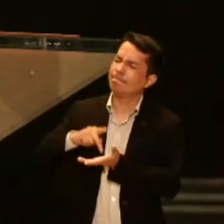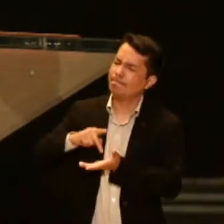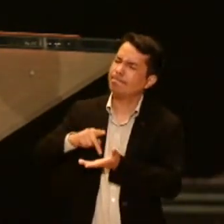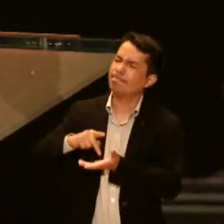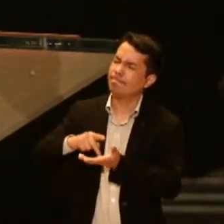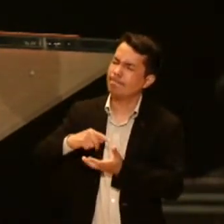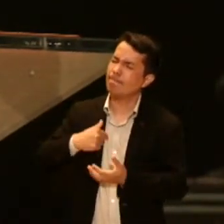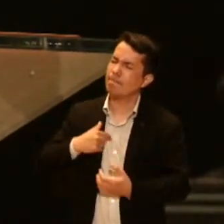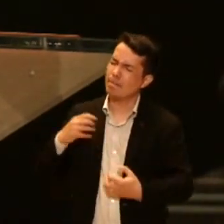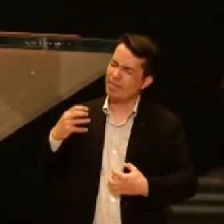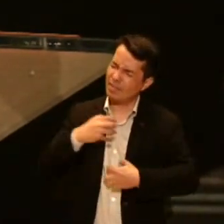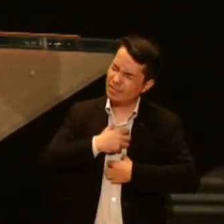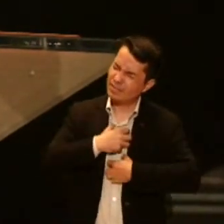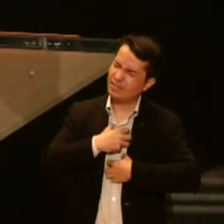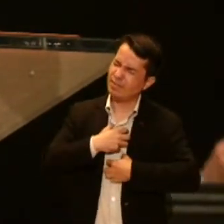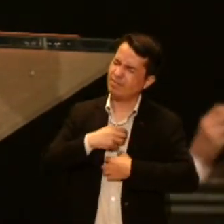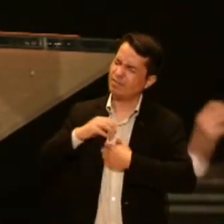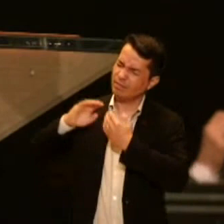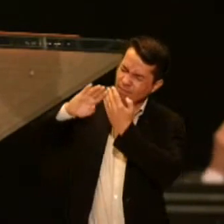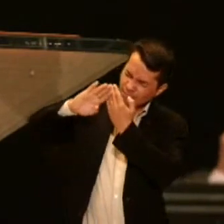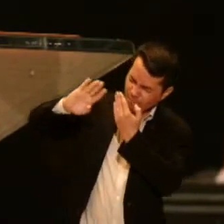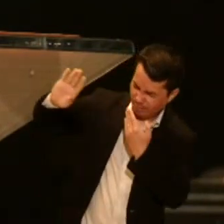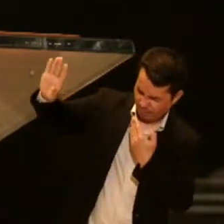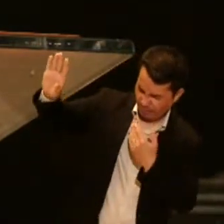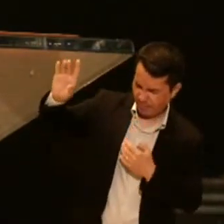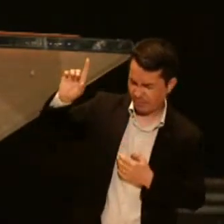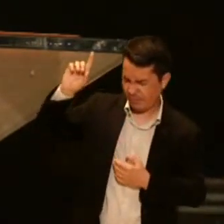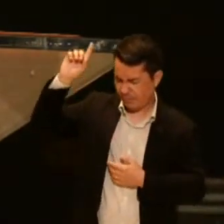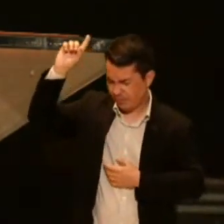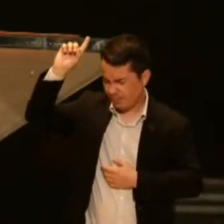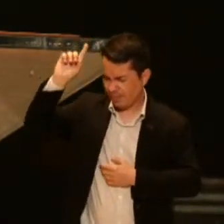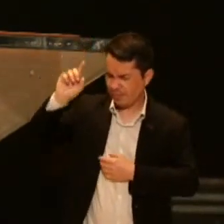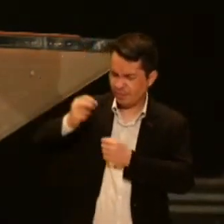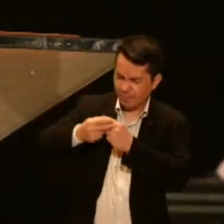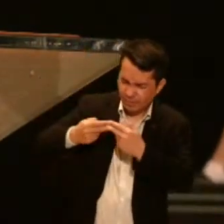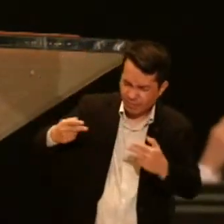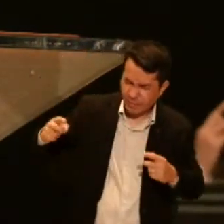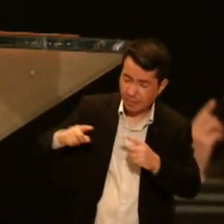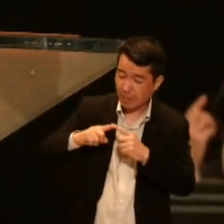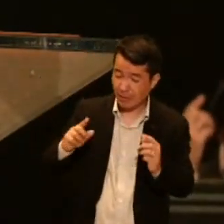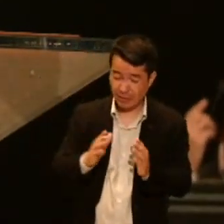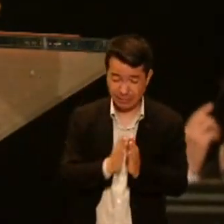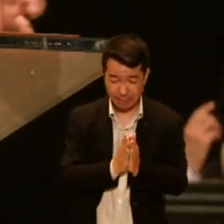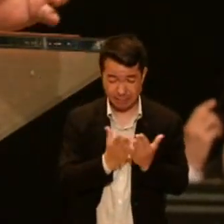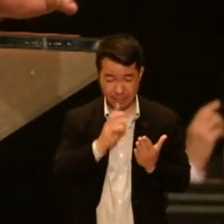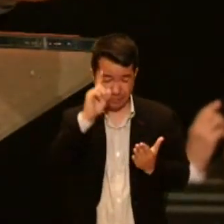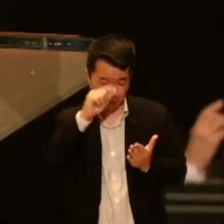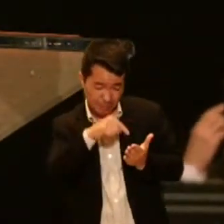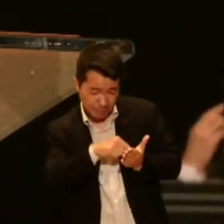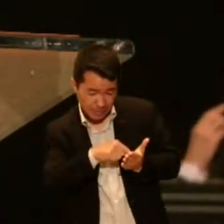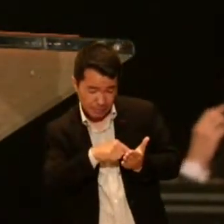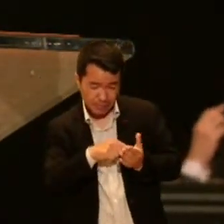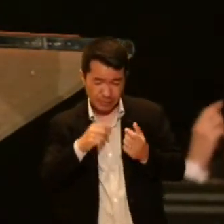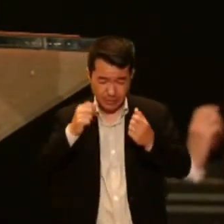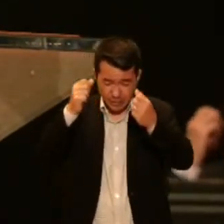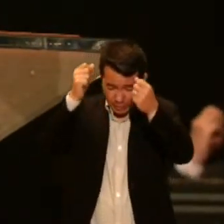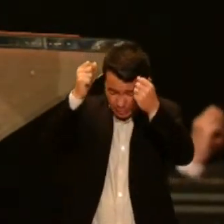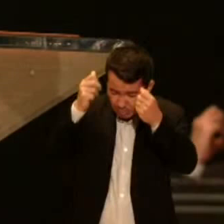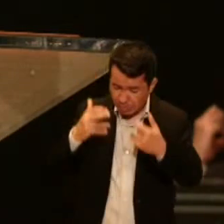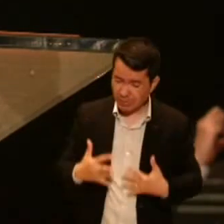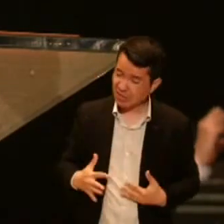todos os seres, mas a tua palavra me diz que não há distância grande demais que o Senhor não possa nos